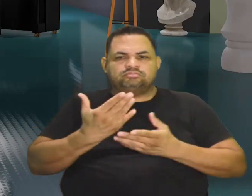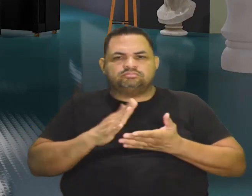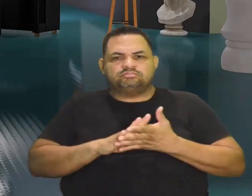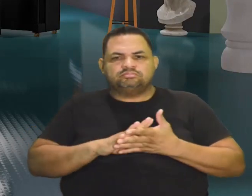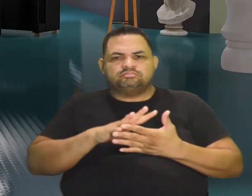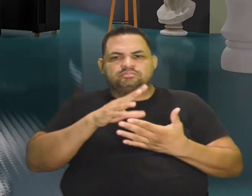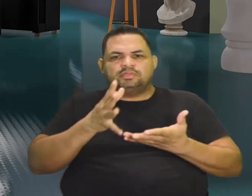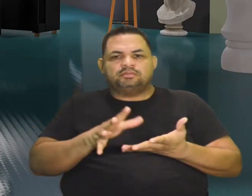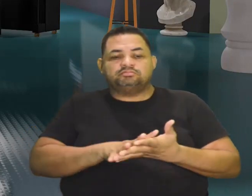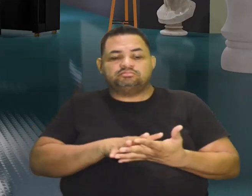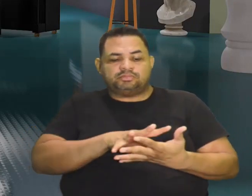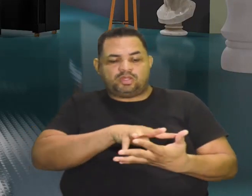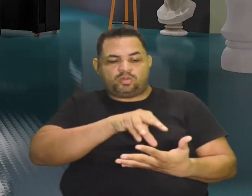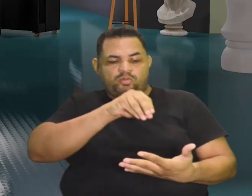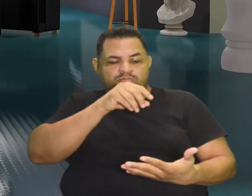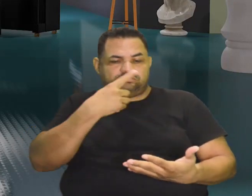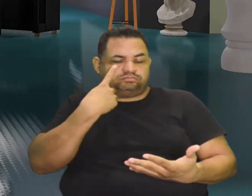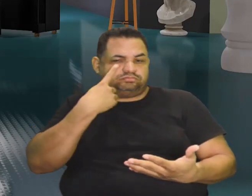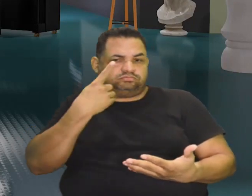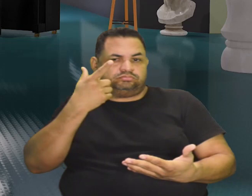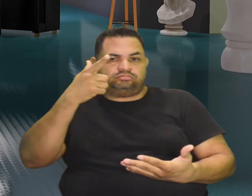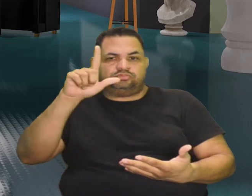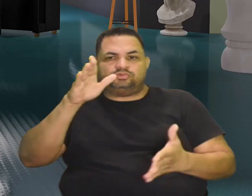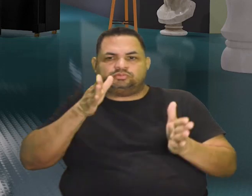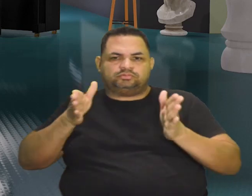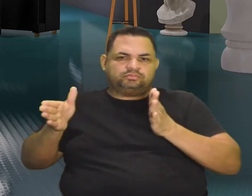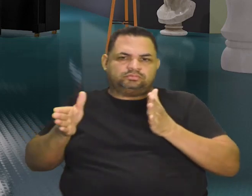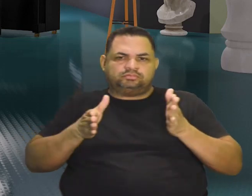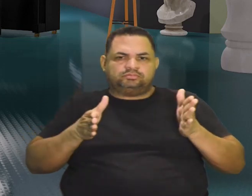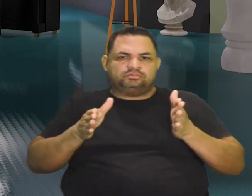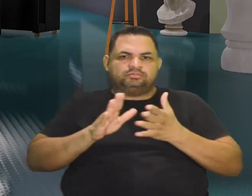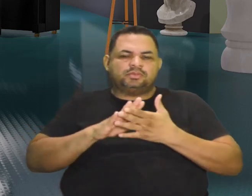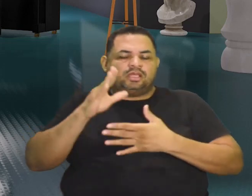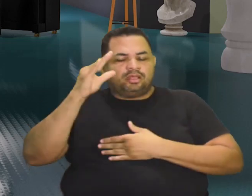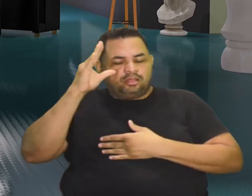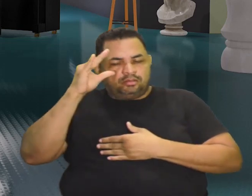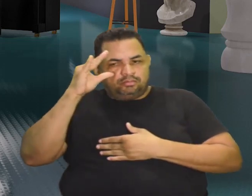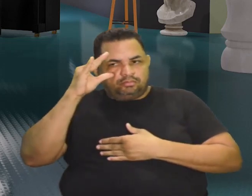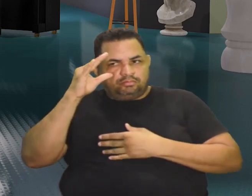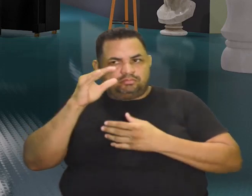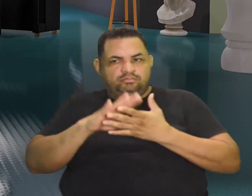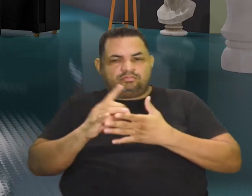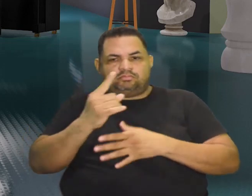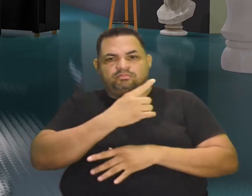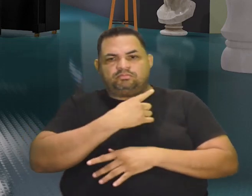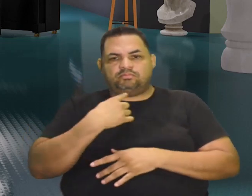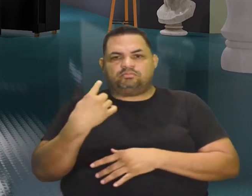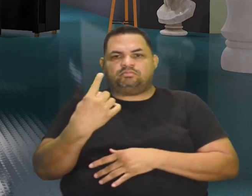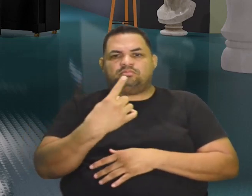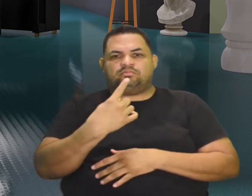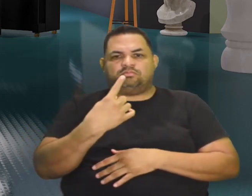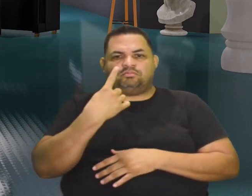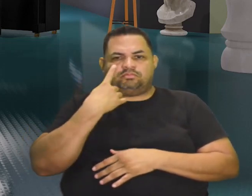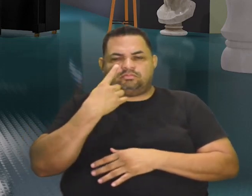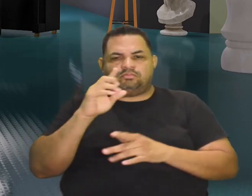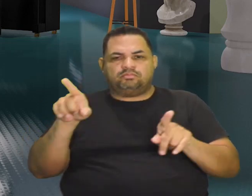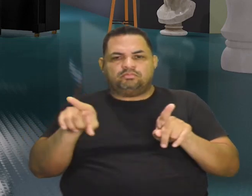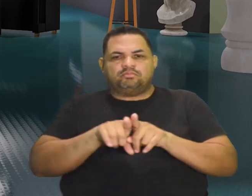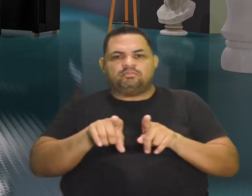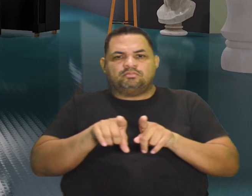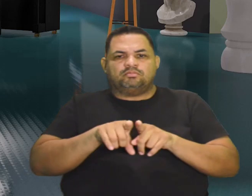releitura de obras de artes de outros períodos, né? Isso é muito interessante. Nós vamos também, assim como